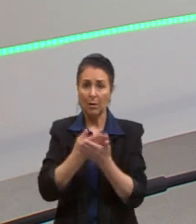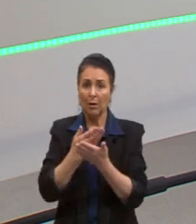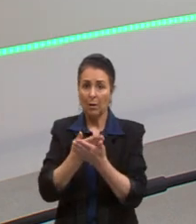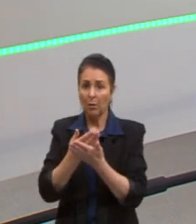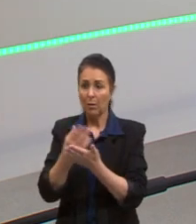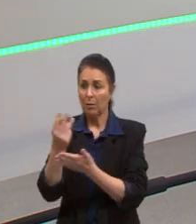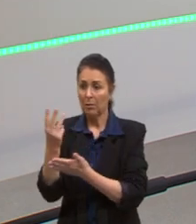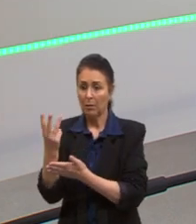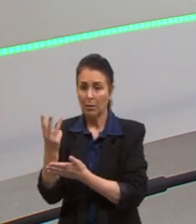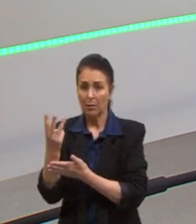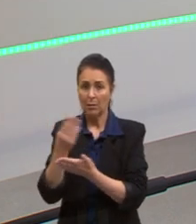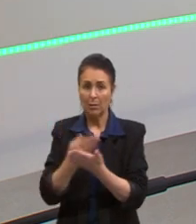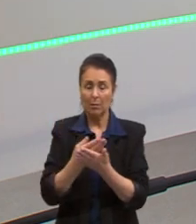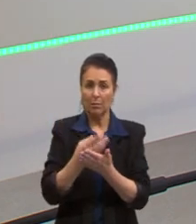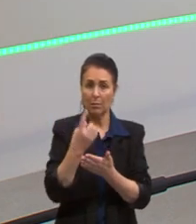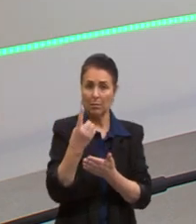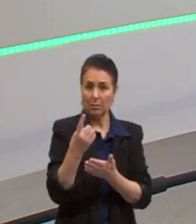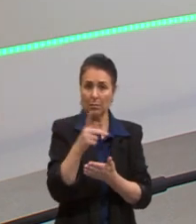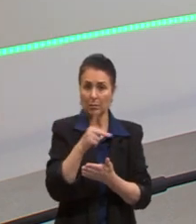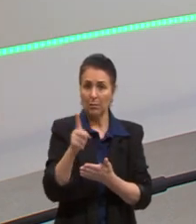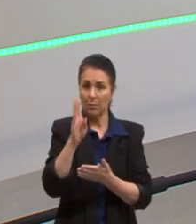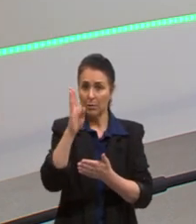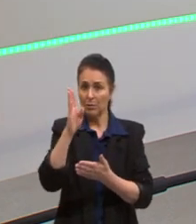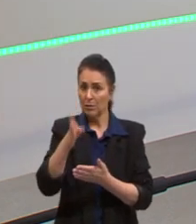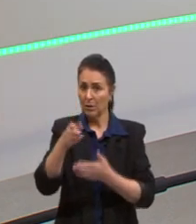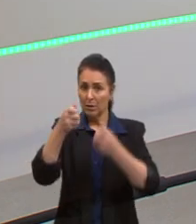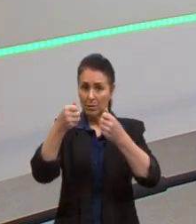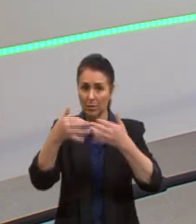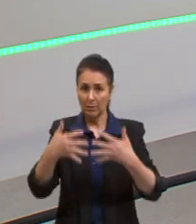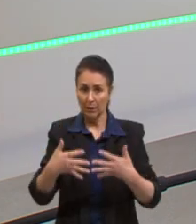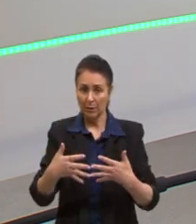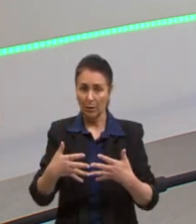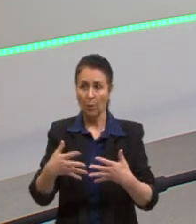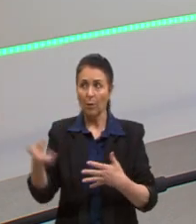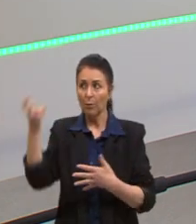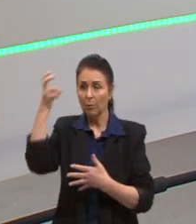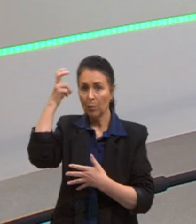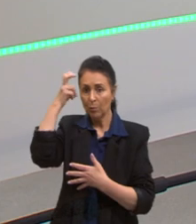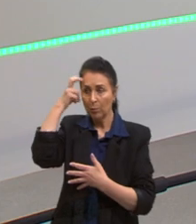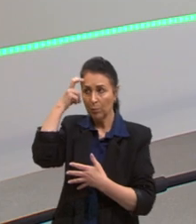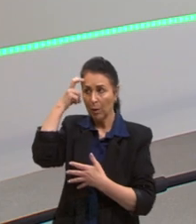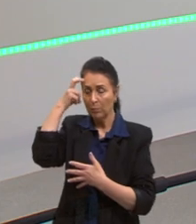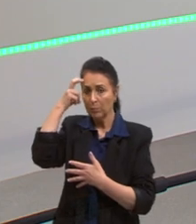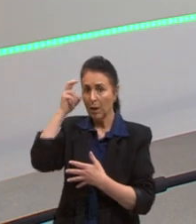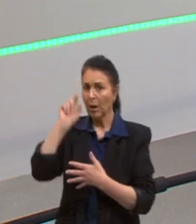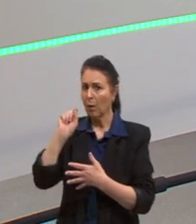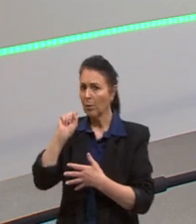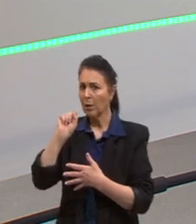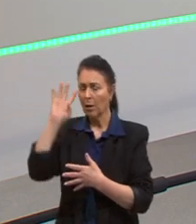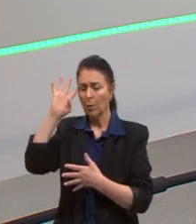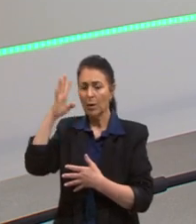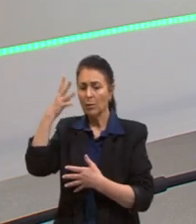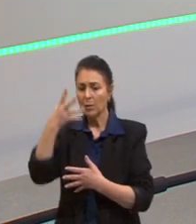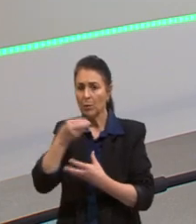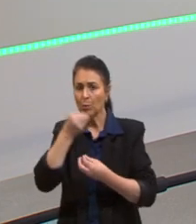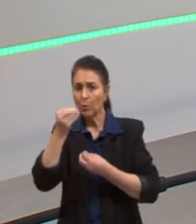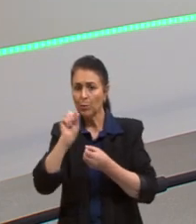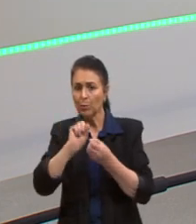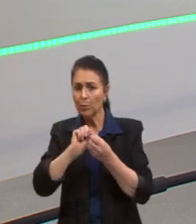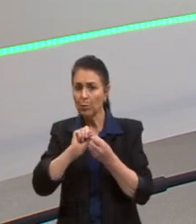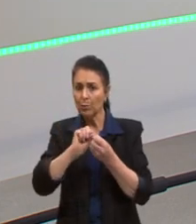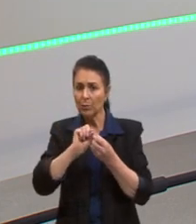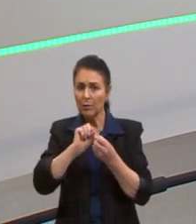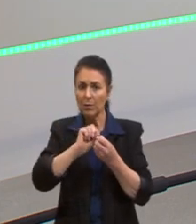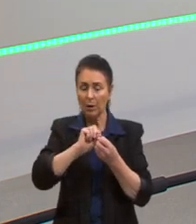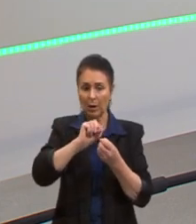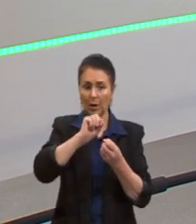foi comentado na aula um ok pessoal certo então Esse aspecto cultural ele vai ser diretamente o resultado de como tu vai interpretar e